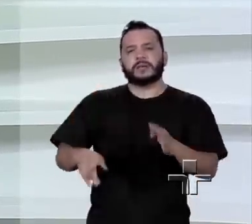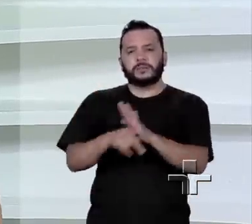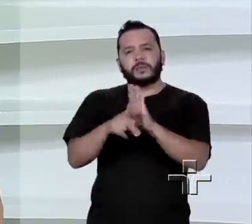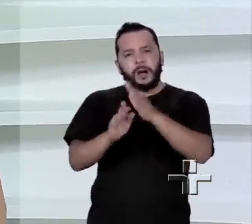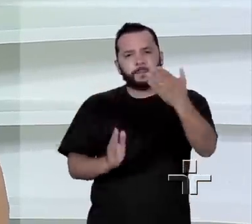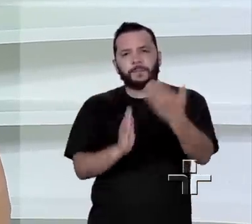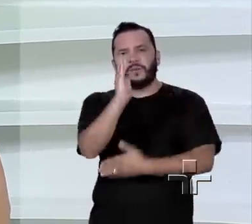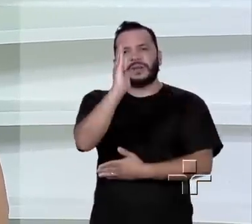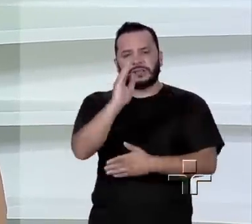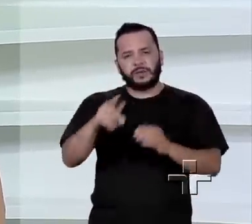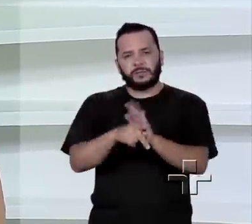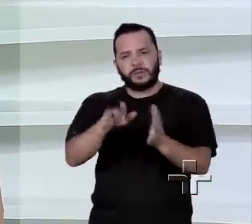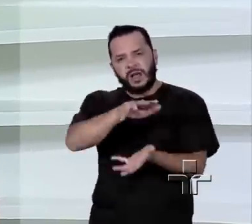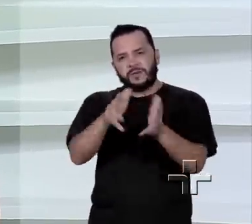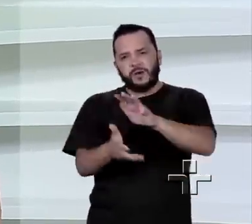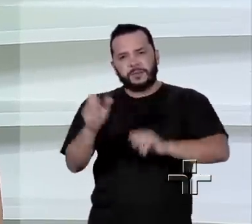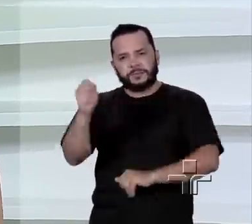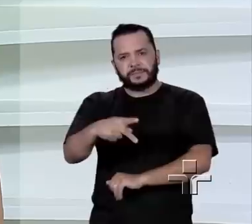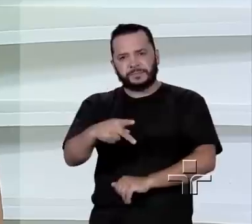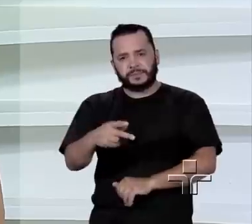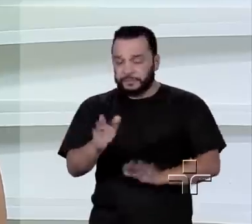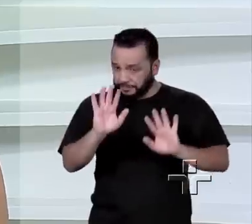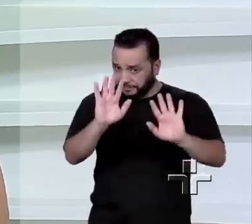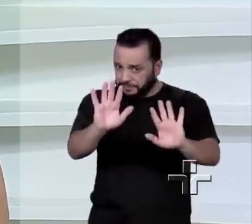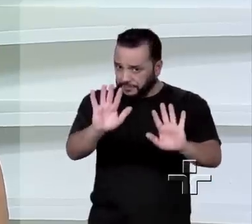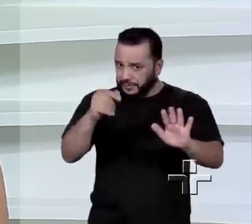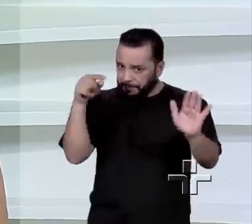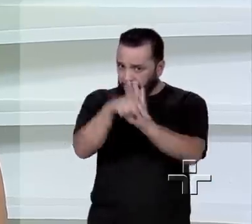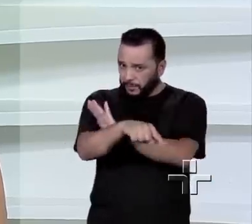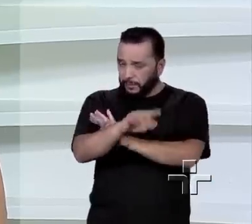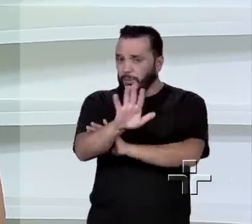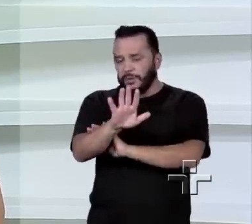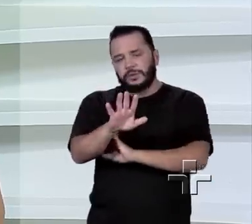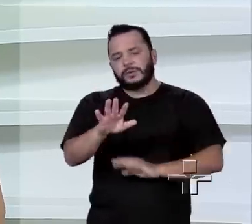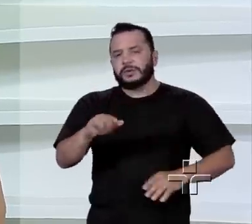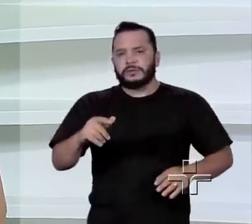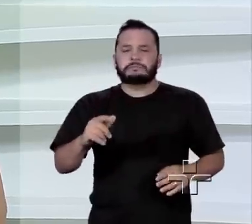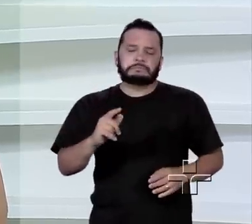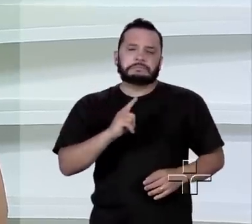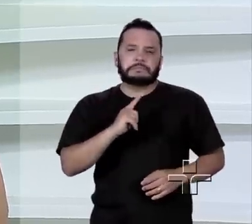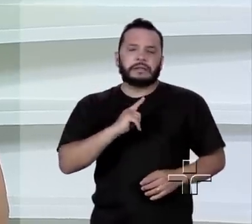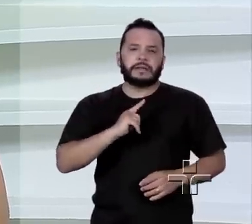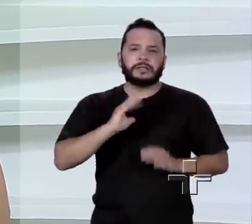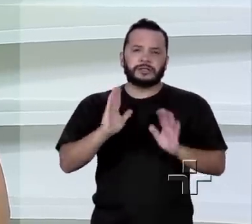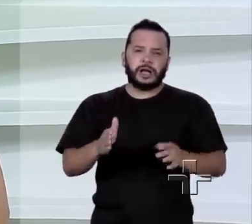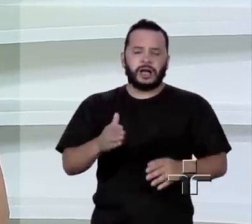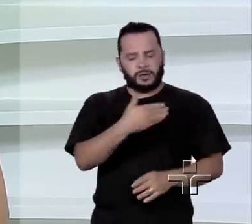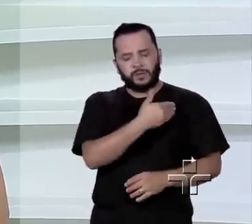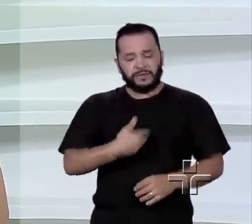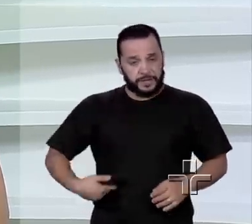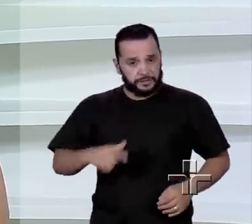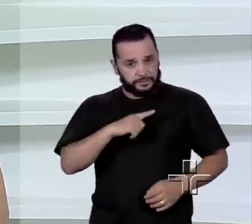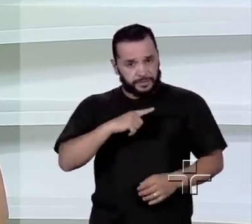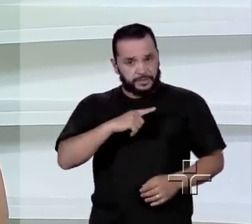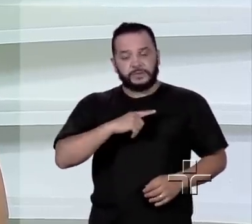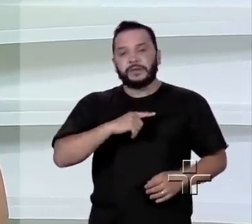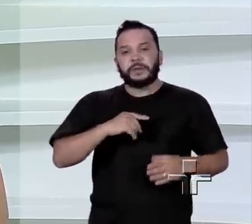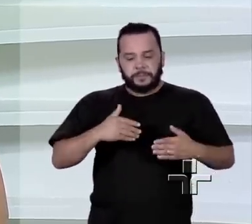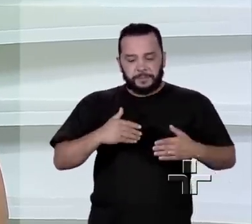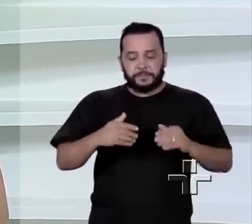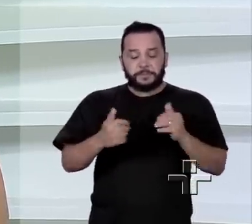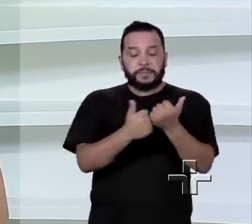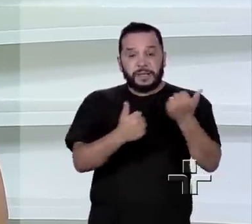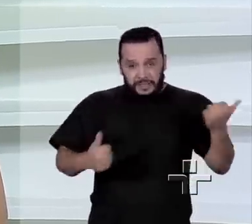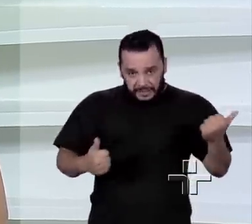comentando a pergunta da Thaís. A gente está numa montagem de governo que já teve o ministro da Economia desautorizando